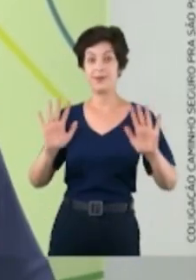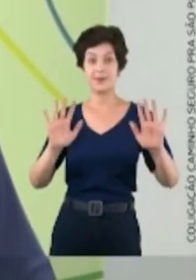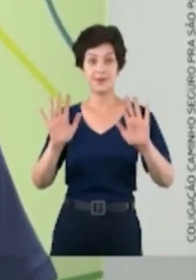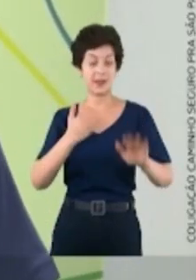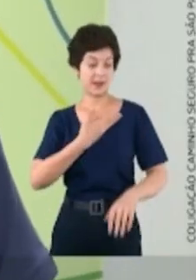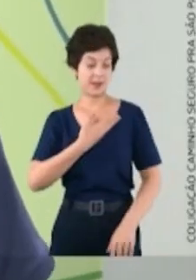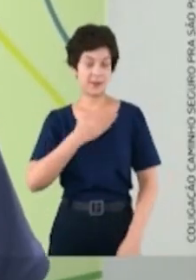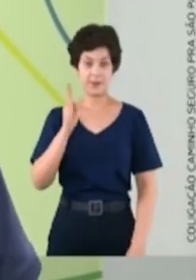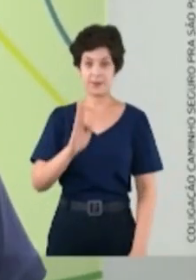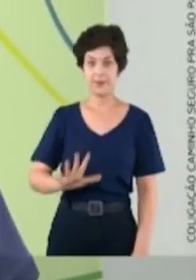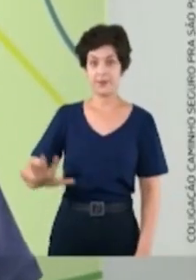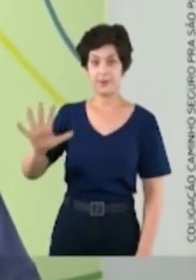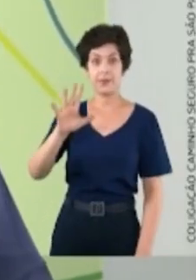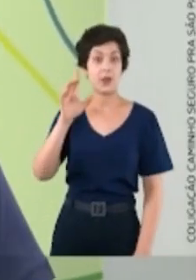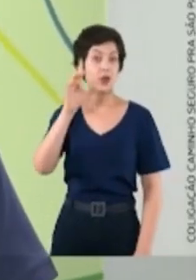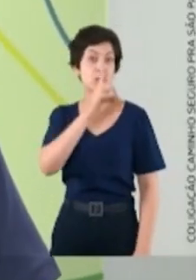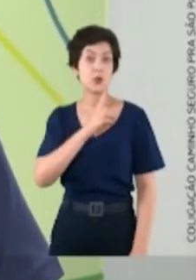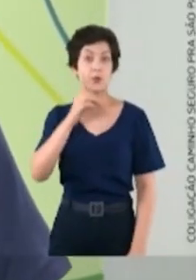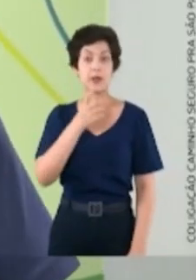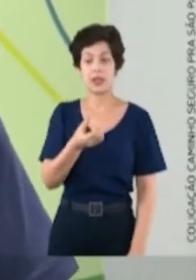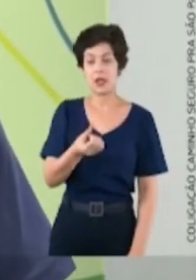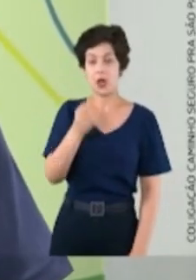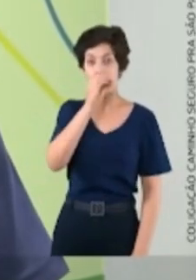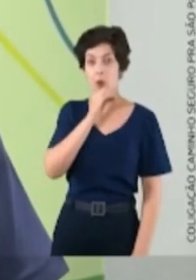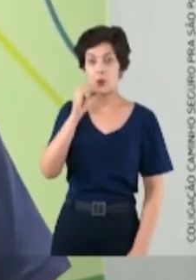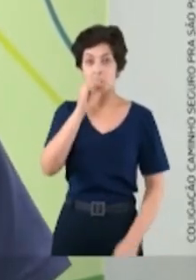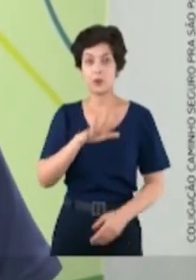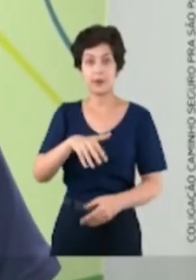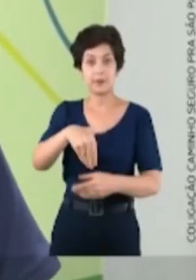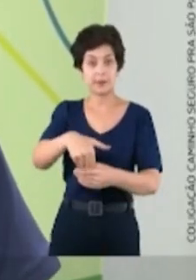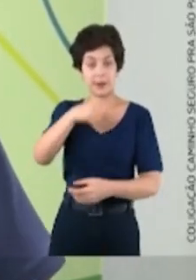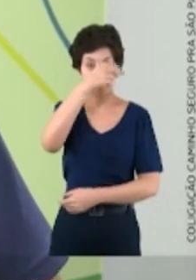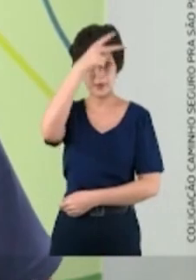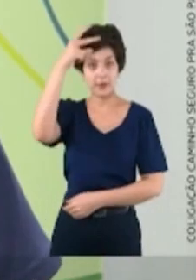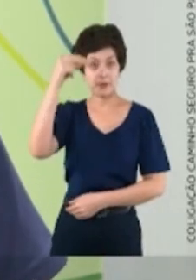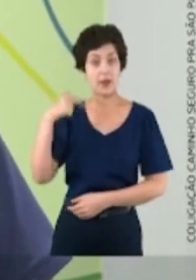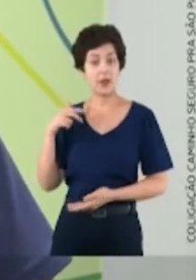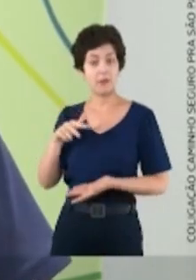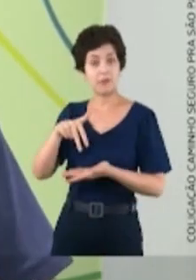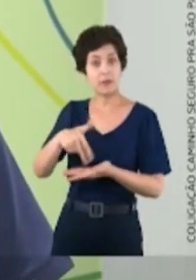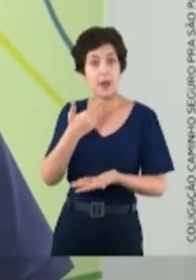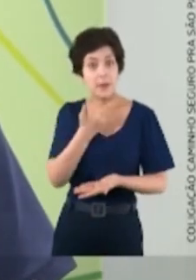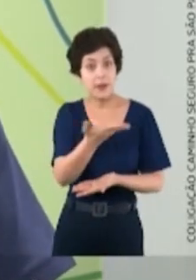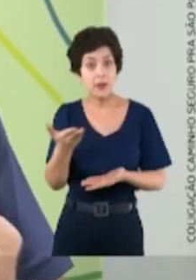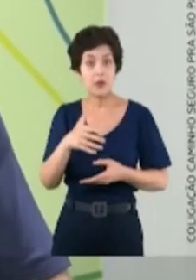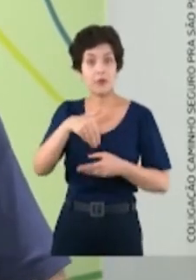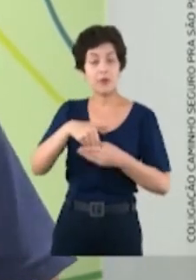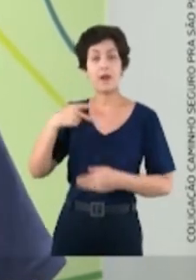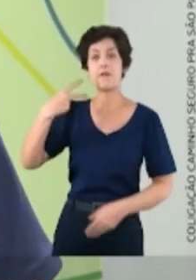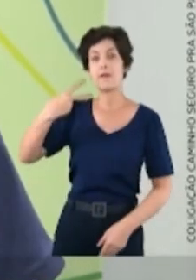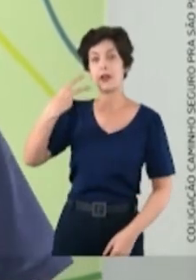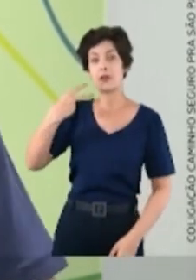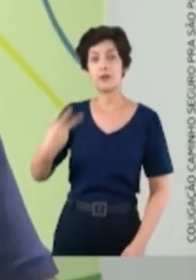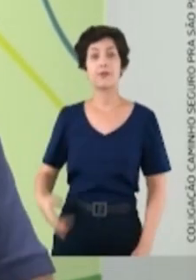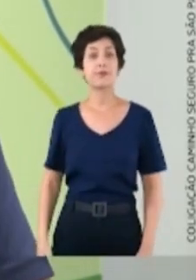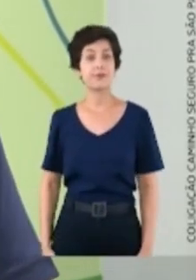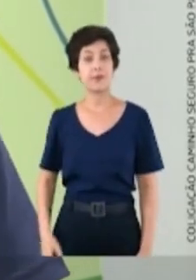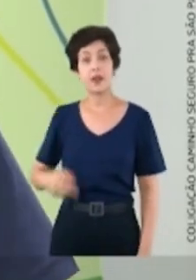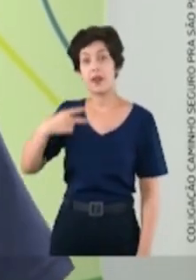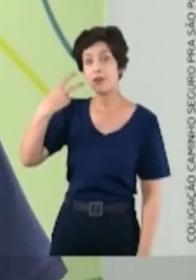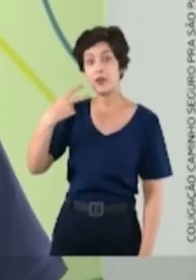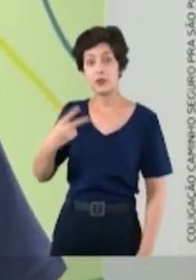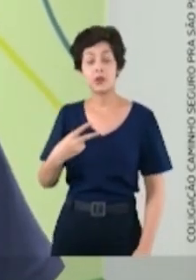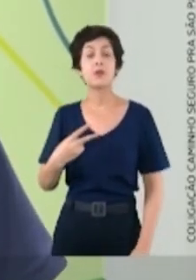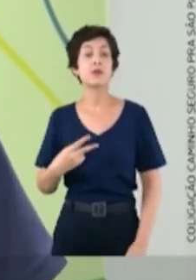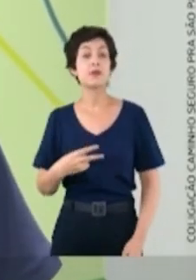Olá, amigos de todo o Brasil. Domingo, dia 6 de outubro, eleições municipais. Eu vim aqui para pedir o seu voto para vereador. Para